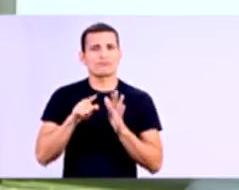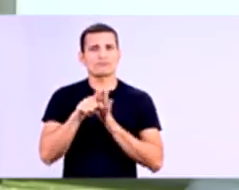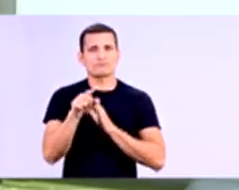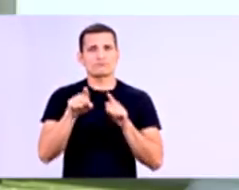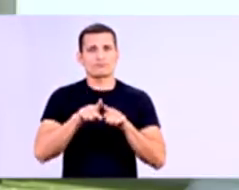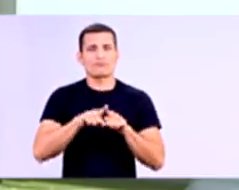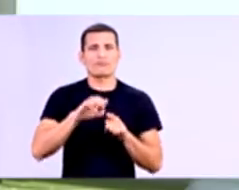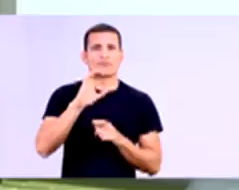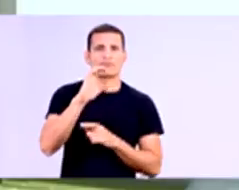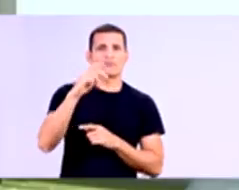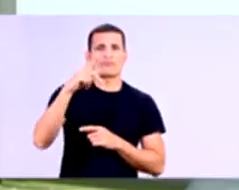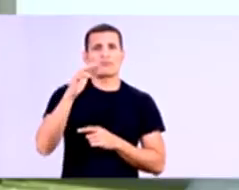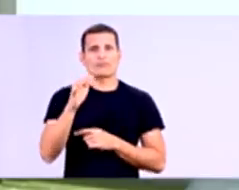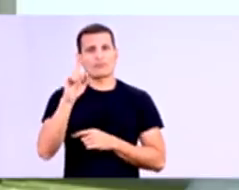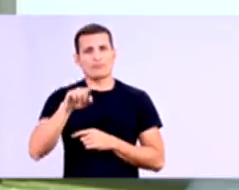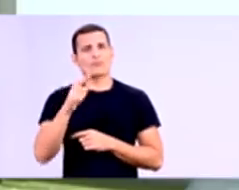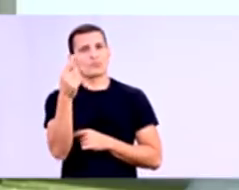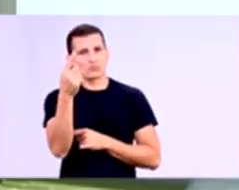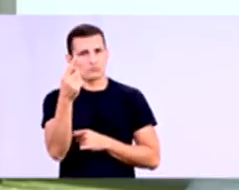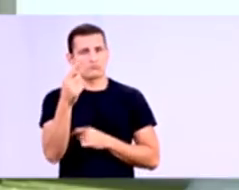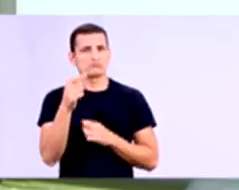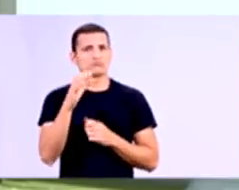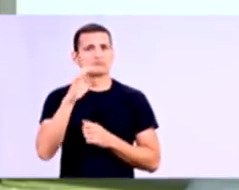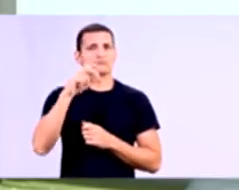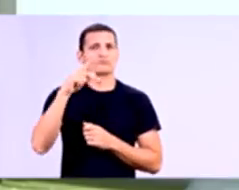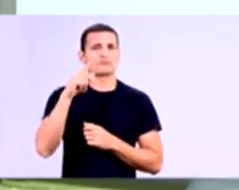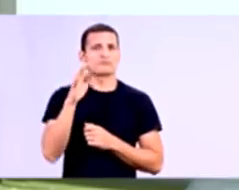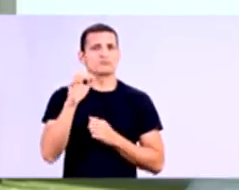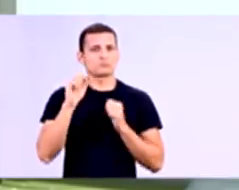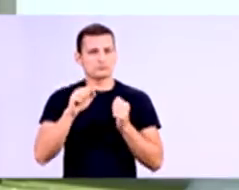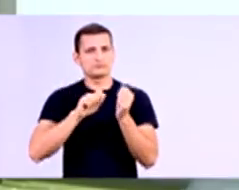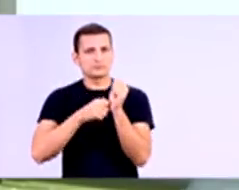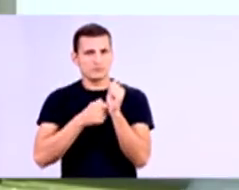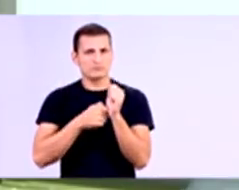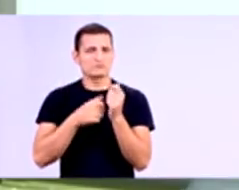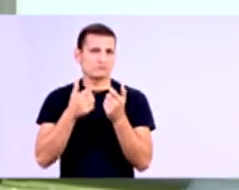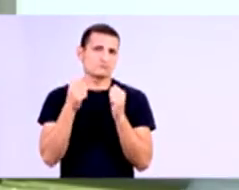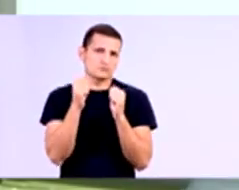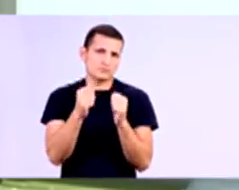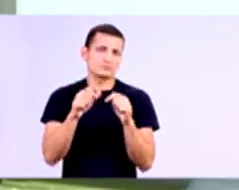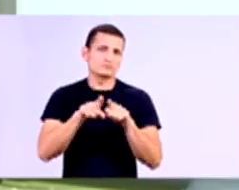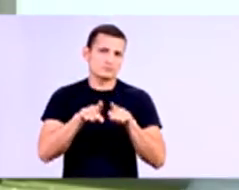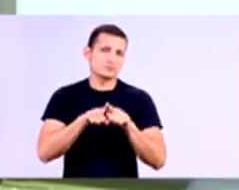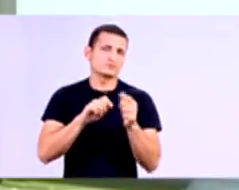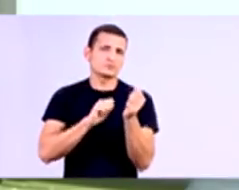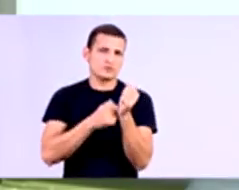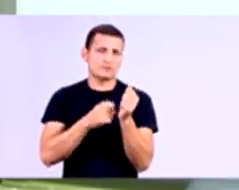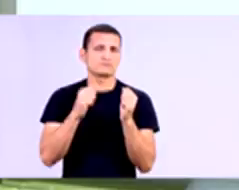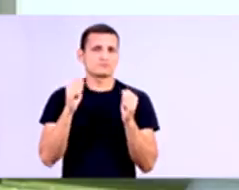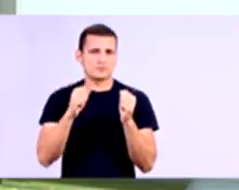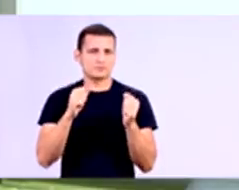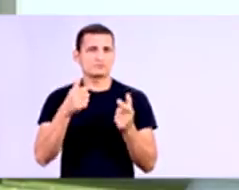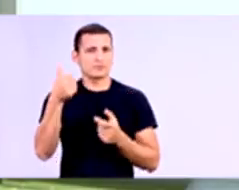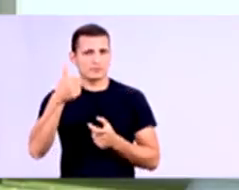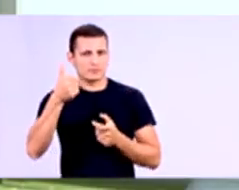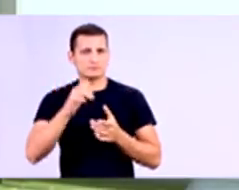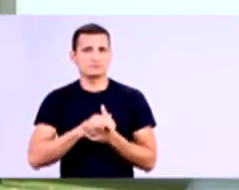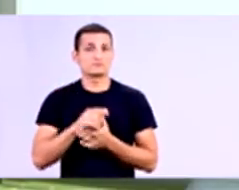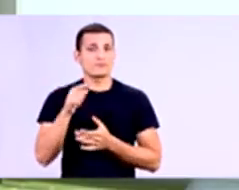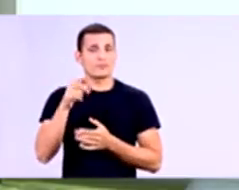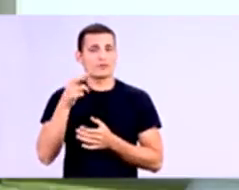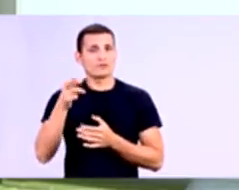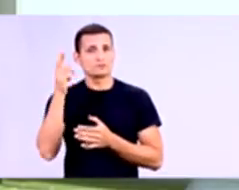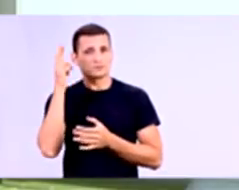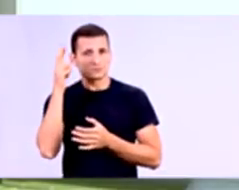mas o CPF é único. O CPF pode vir a se tornar chave primária? Também pode vir a se tornar chave primária. Essa